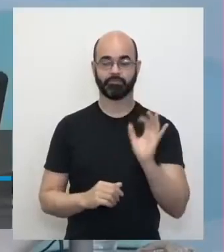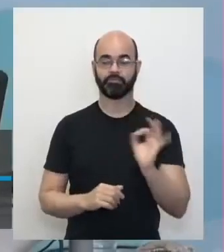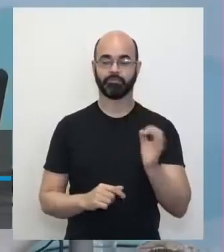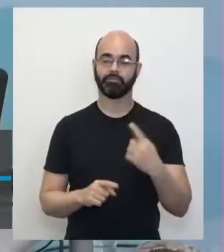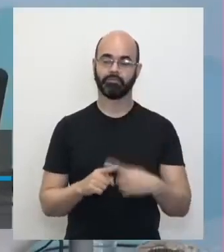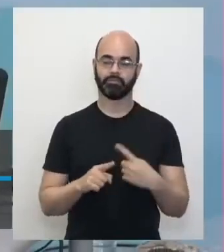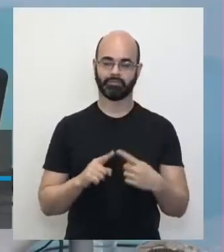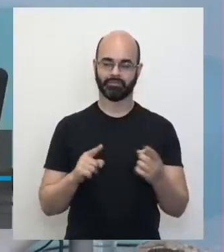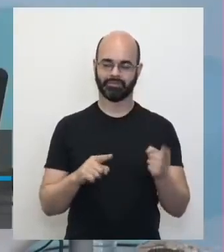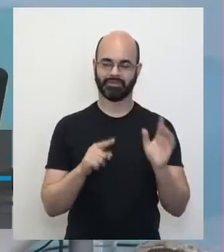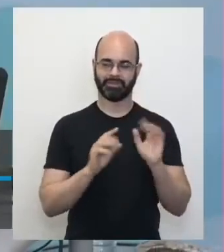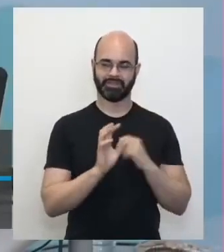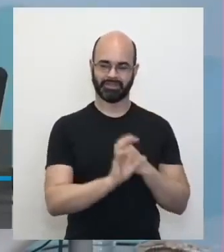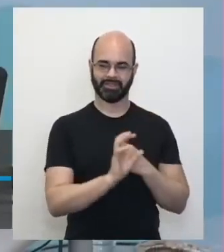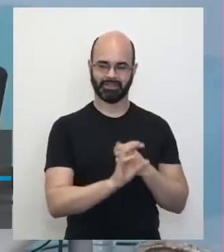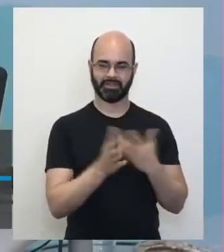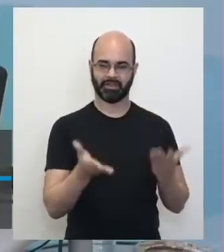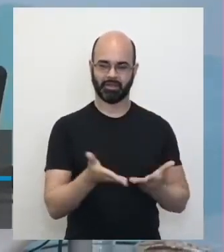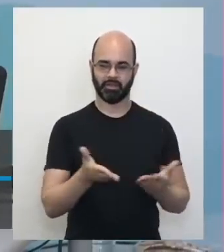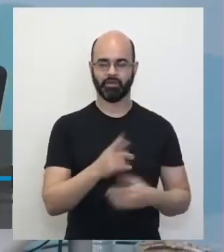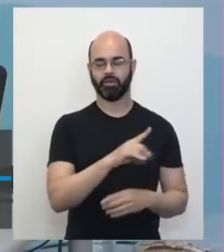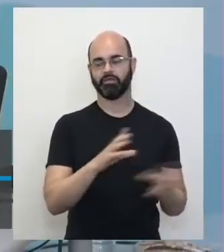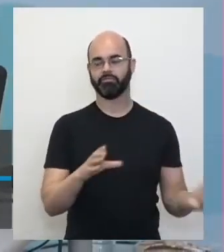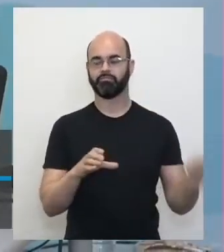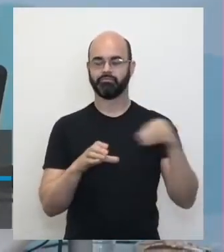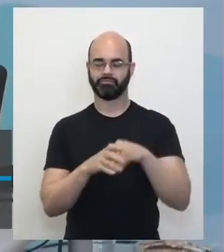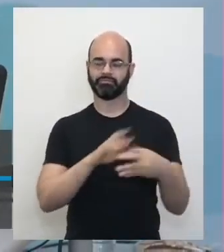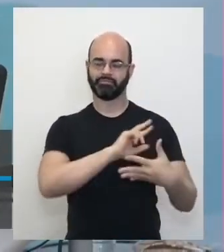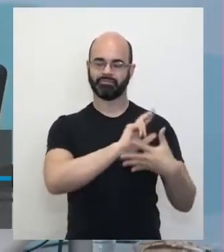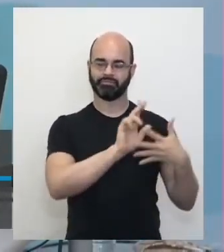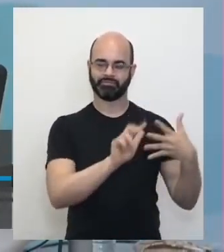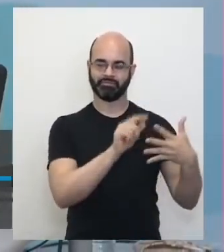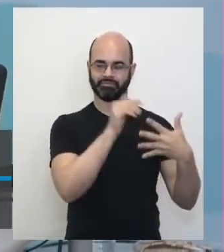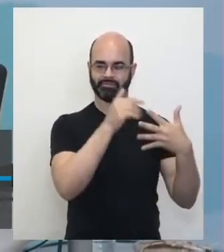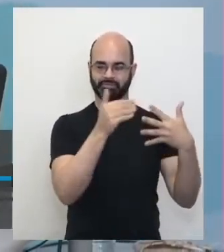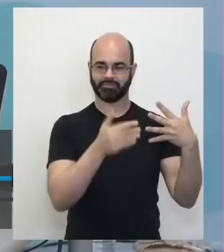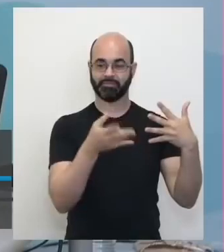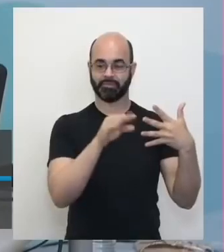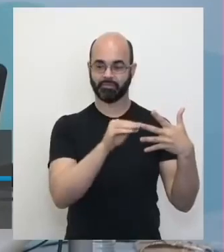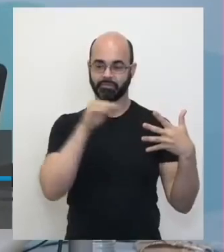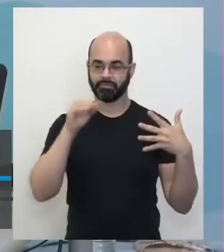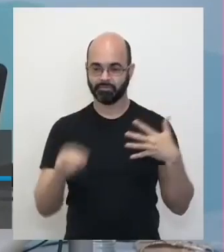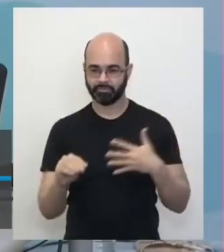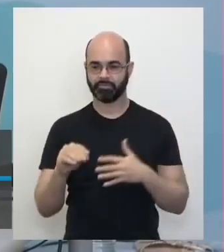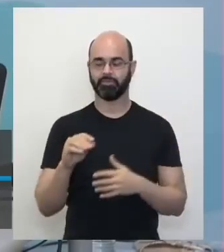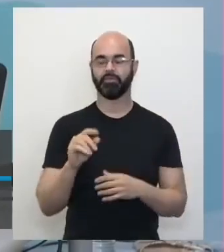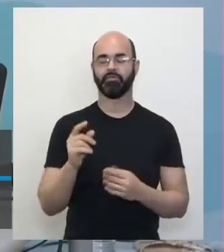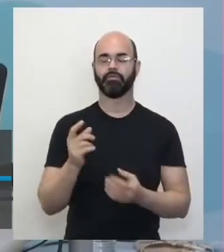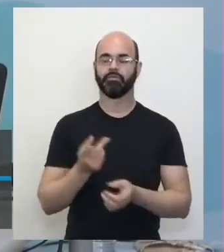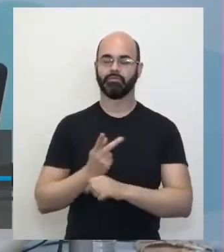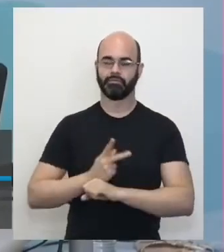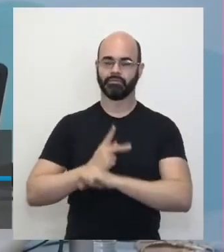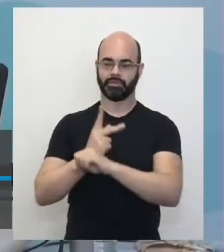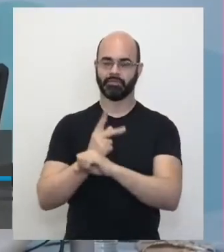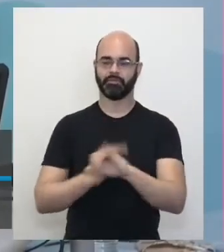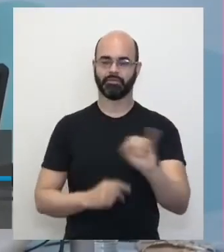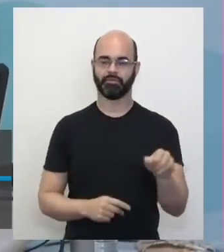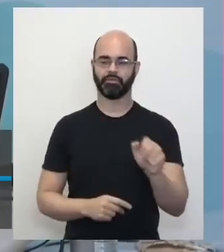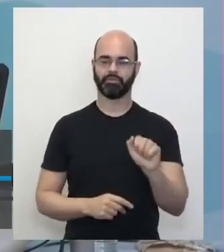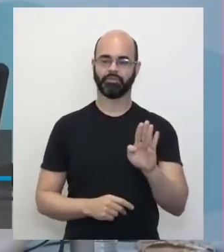essa categoria, né, eles incluíram então para o prêmio. Então, agora o prêmio Jabuti também ele